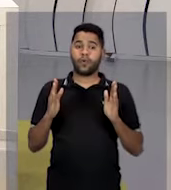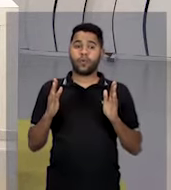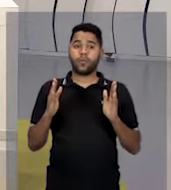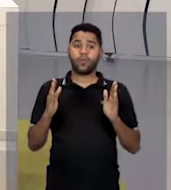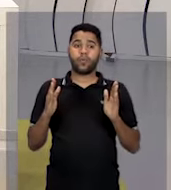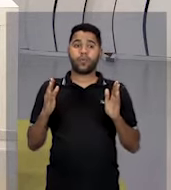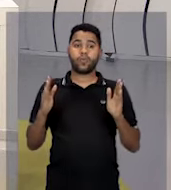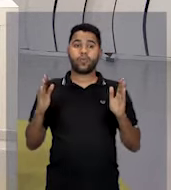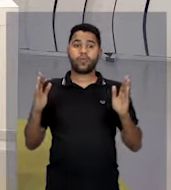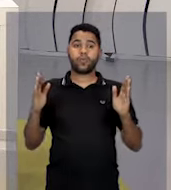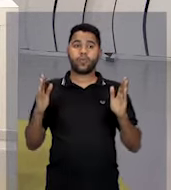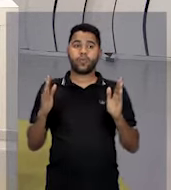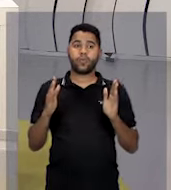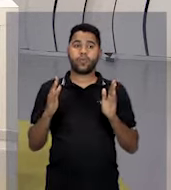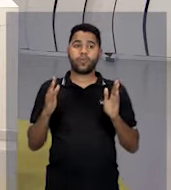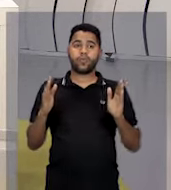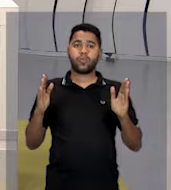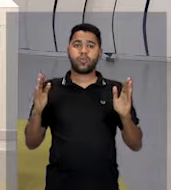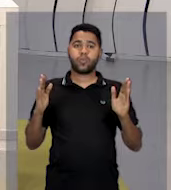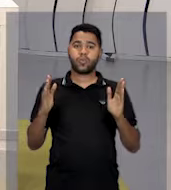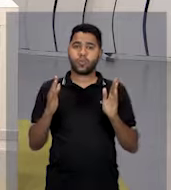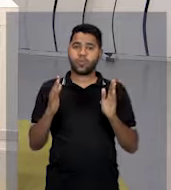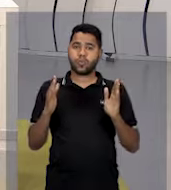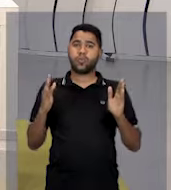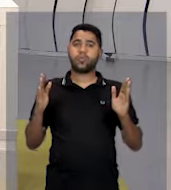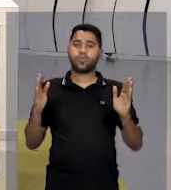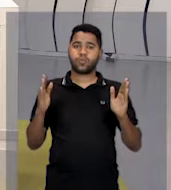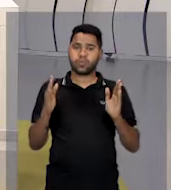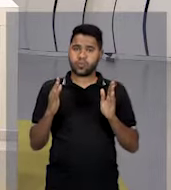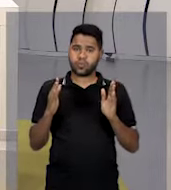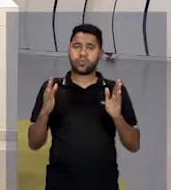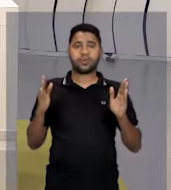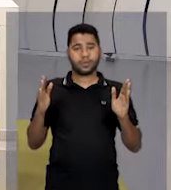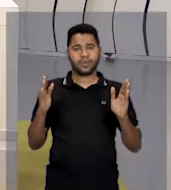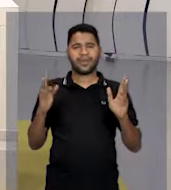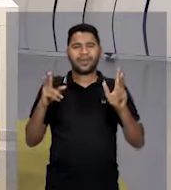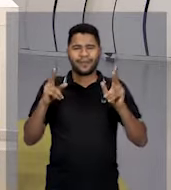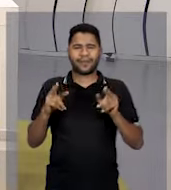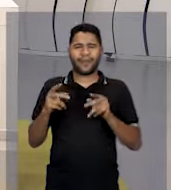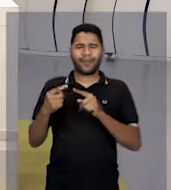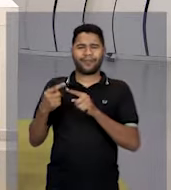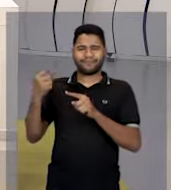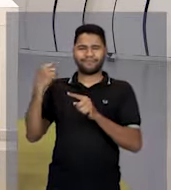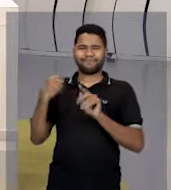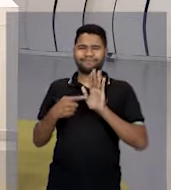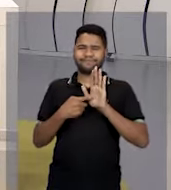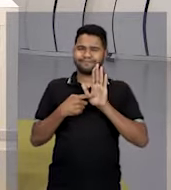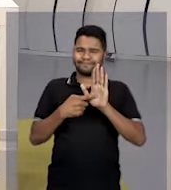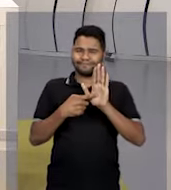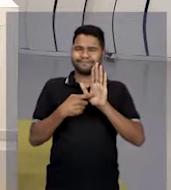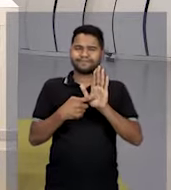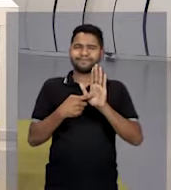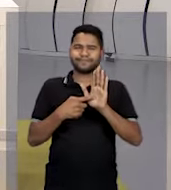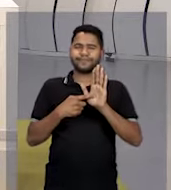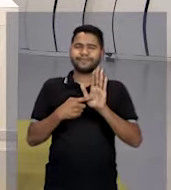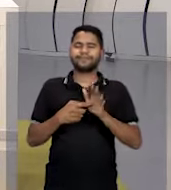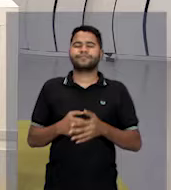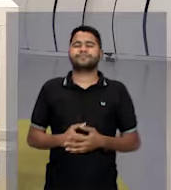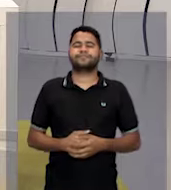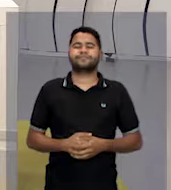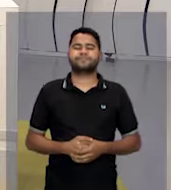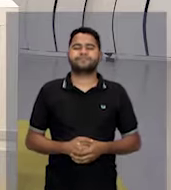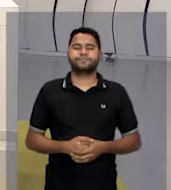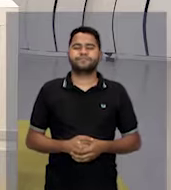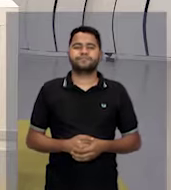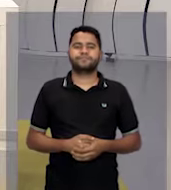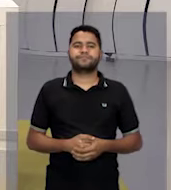uma variação inversamente proporcional à pressão. Foi aquela que a gente fez na primeira parte da